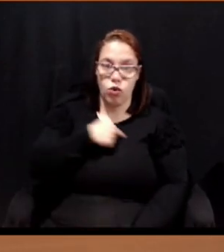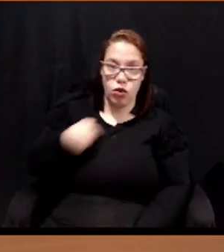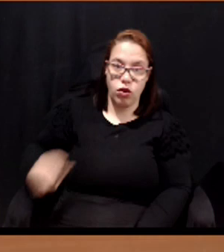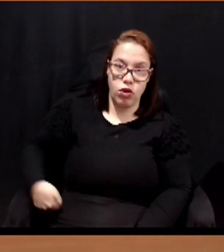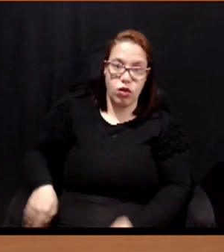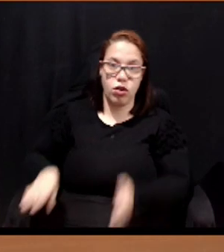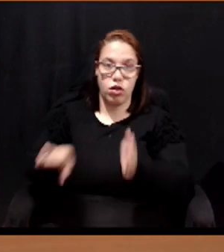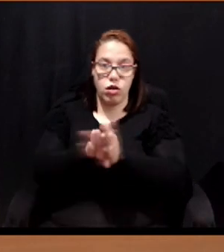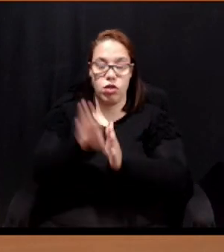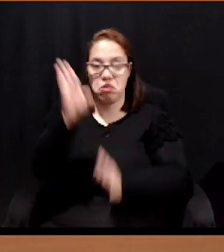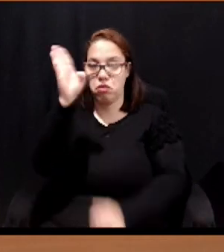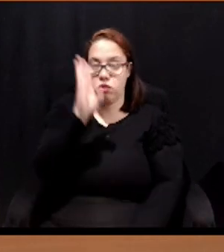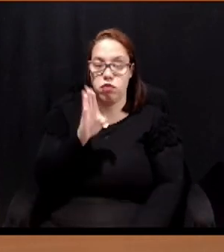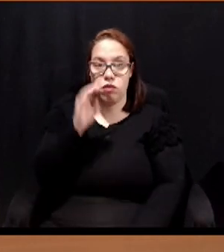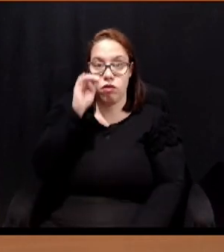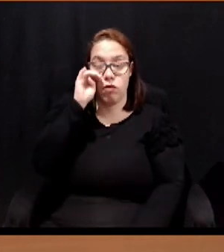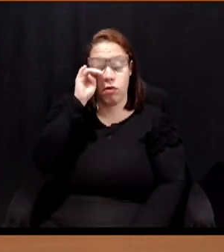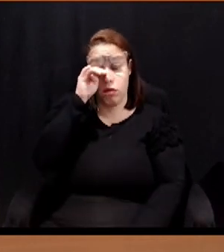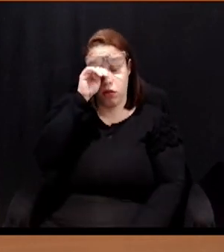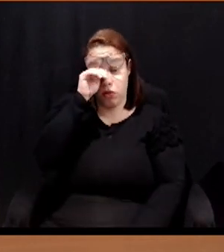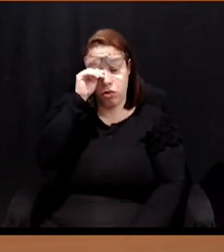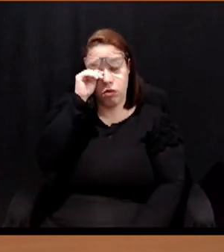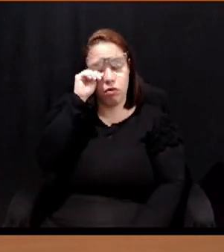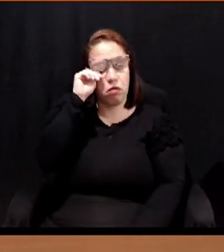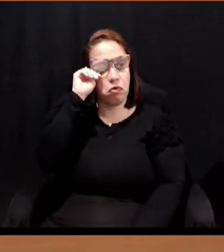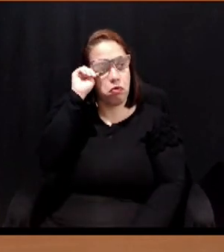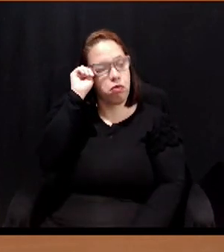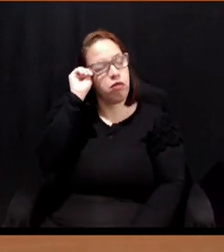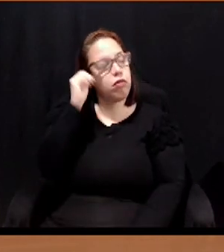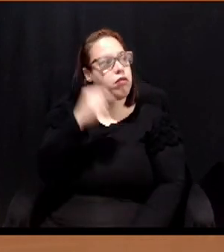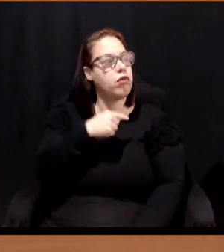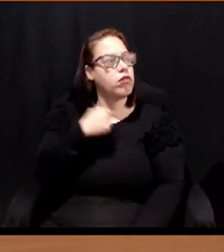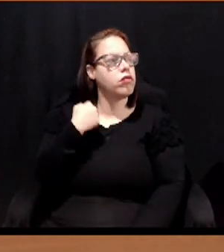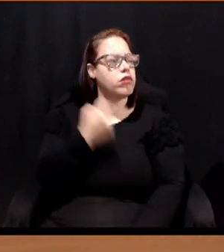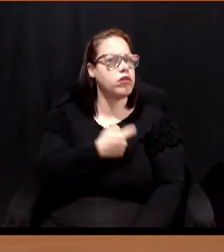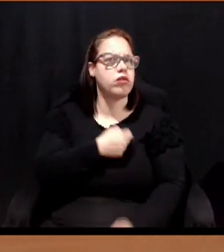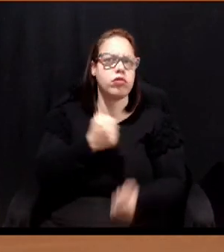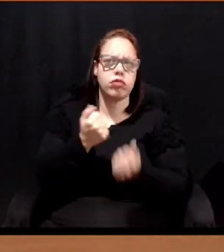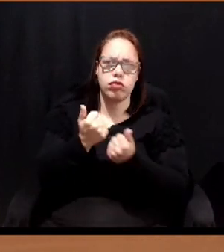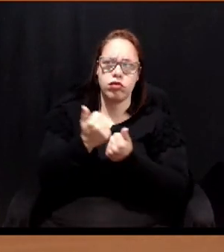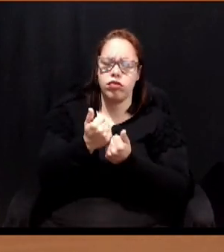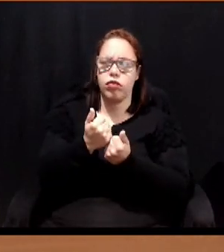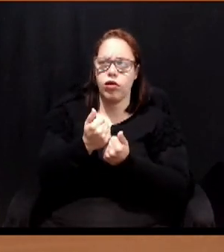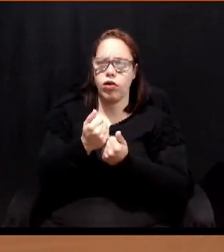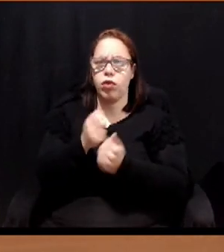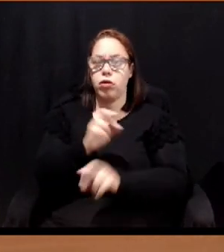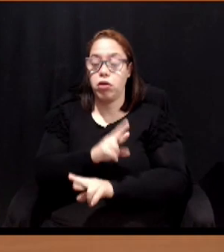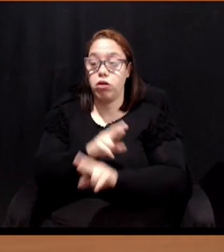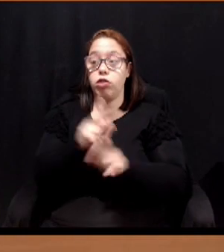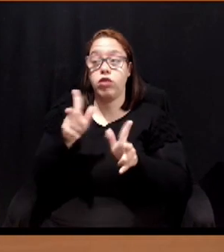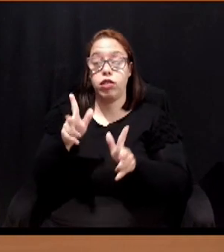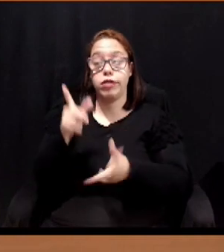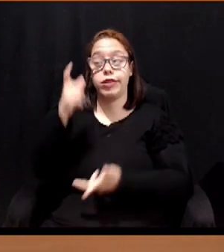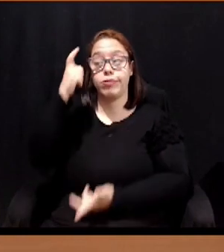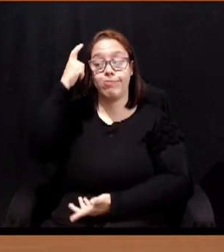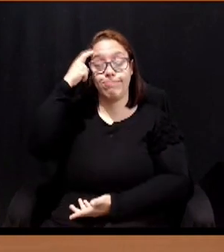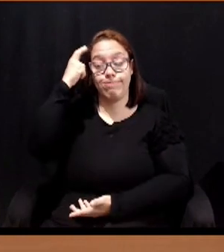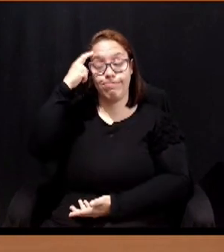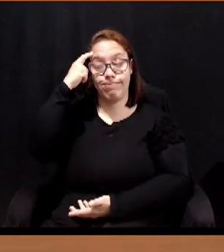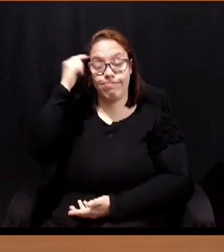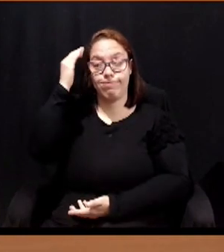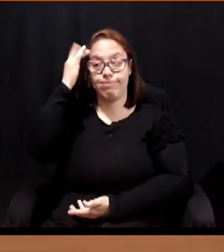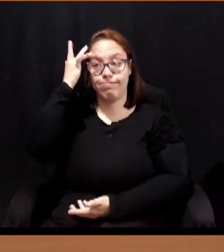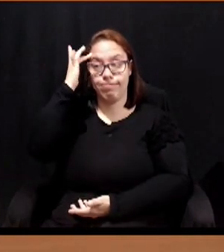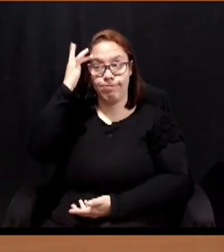tal. Nossa diretoria defende isso e pensa bem diferente disso. Nós achamos que o Brasil tem